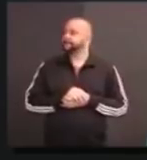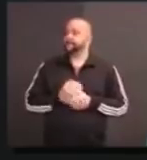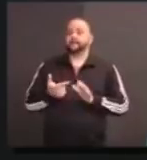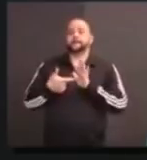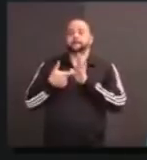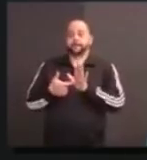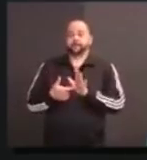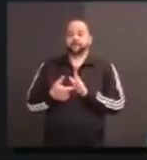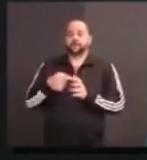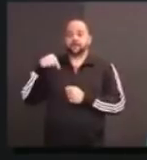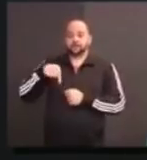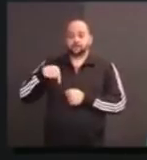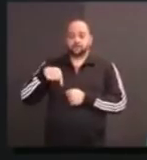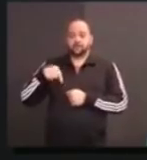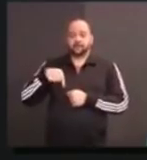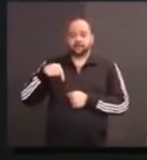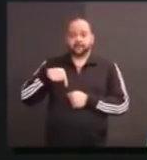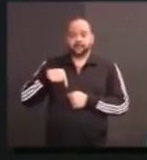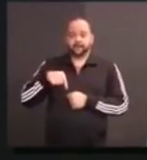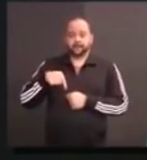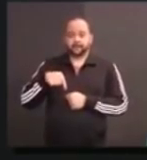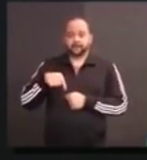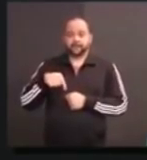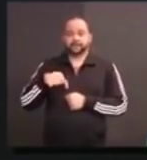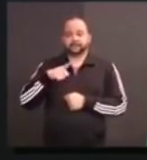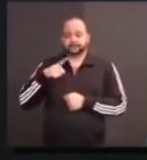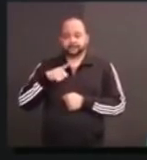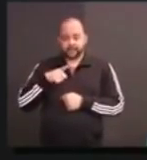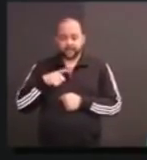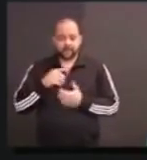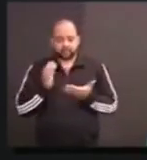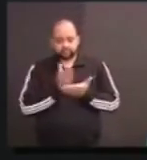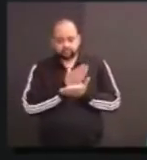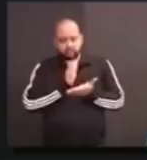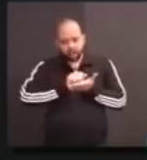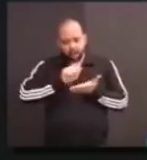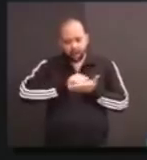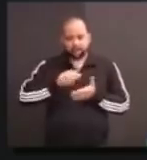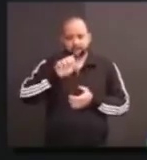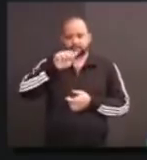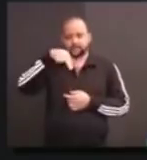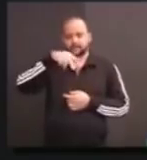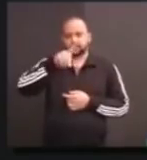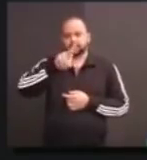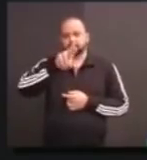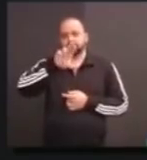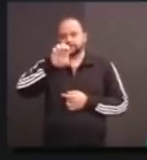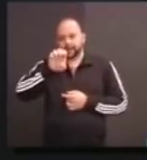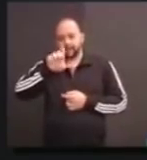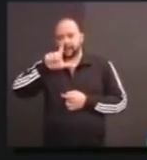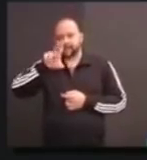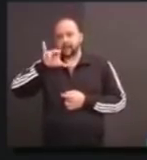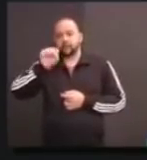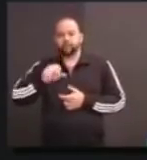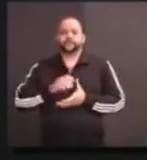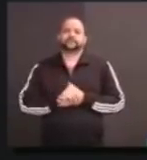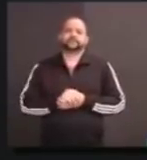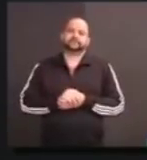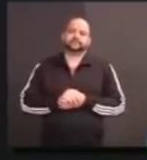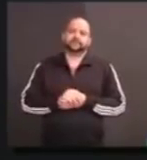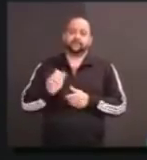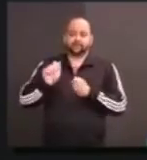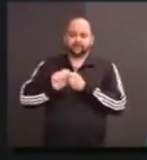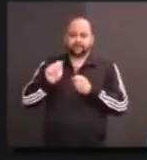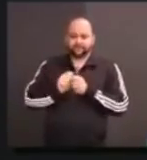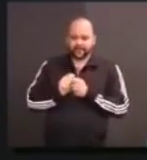mostrando aqui pontos das obras de André Luiz. Essas obras foram psicografadas na década